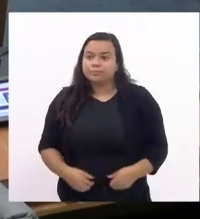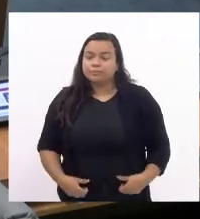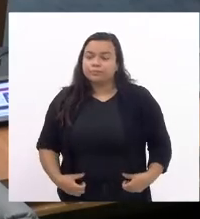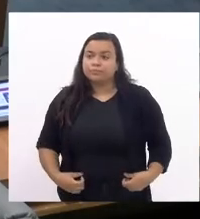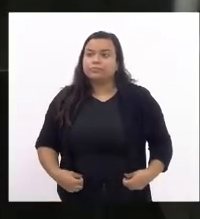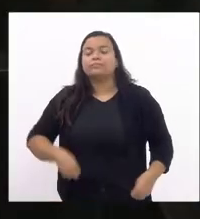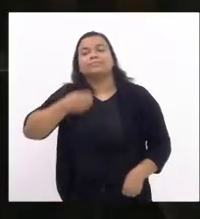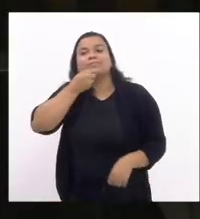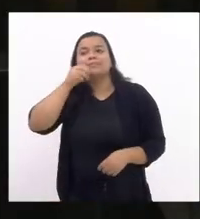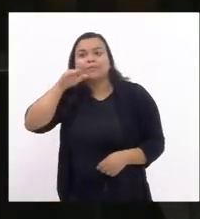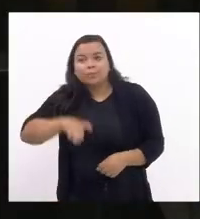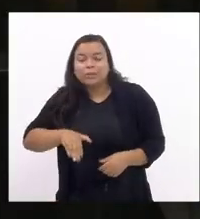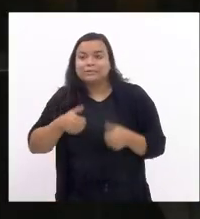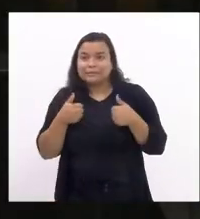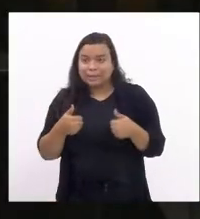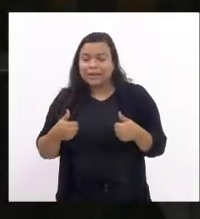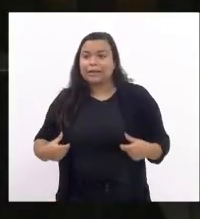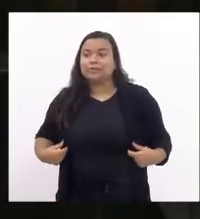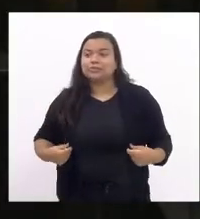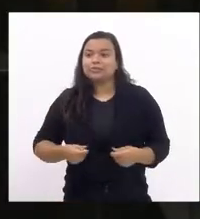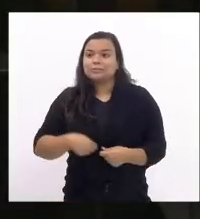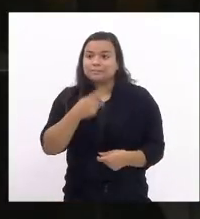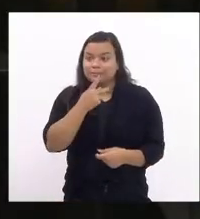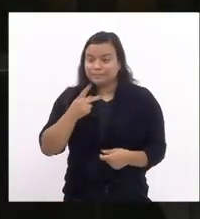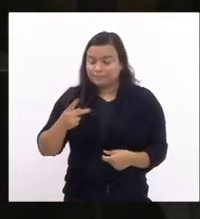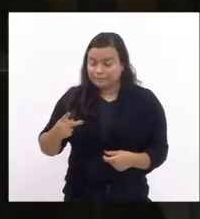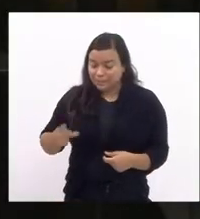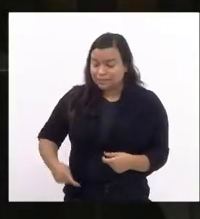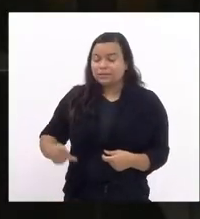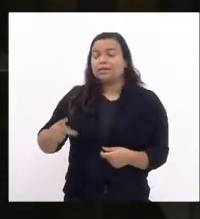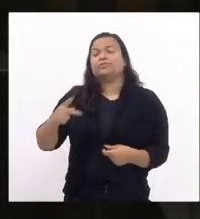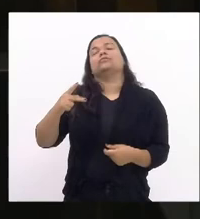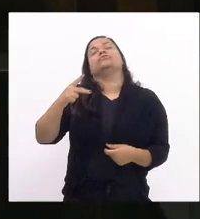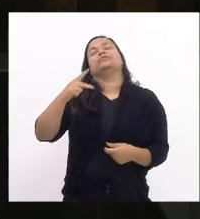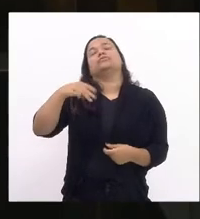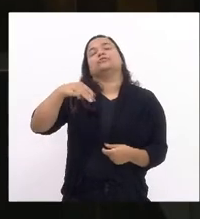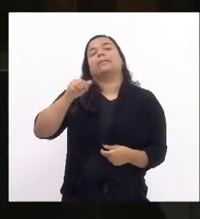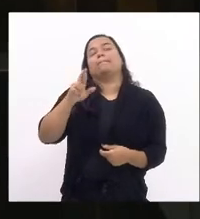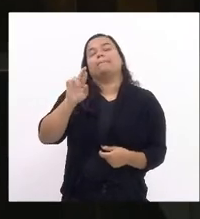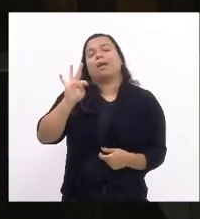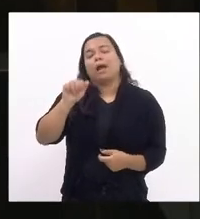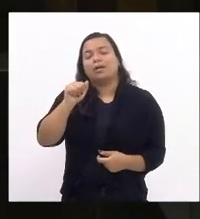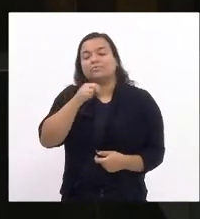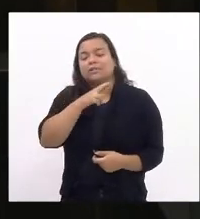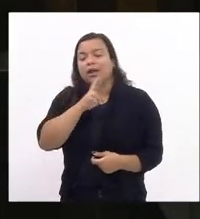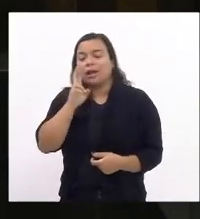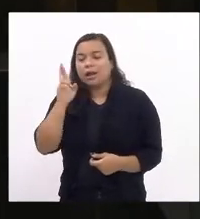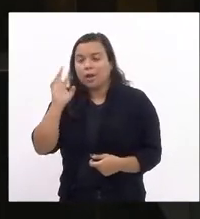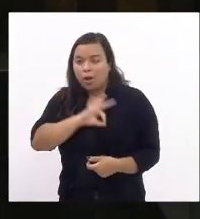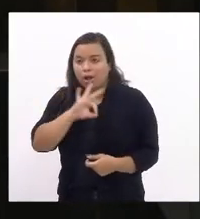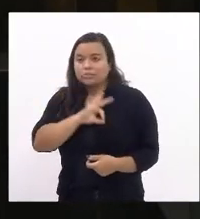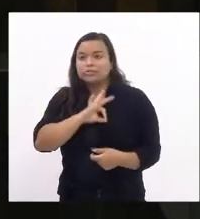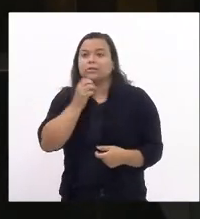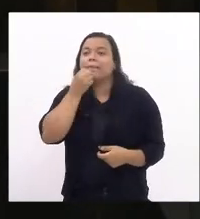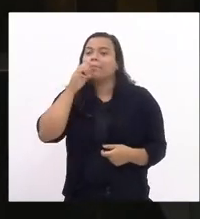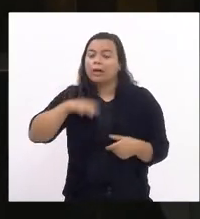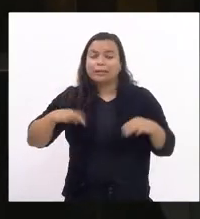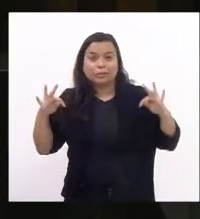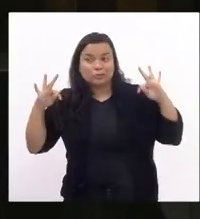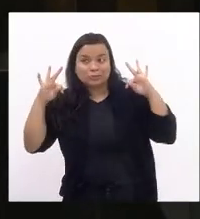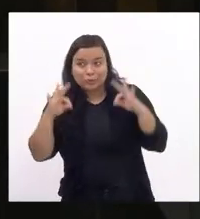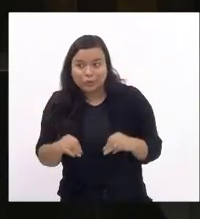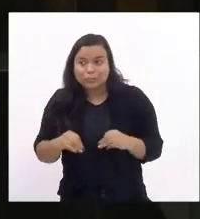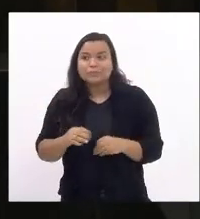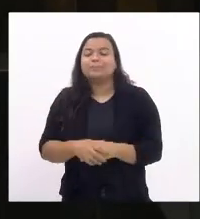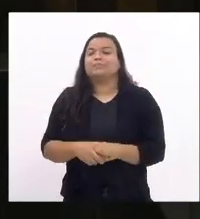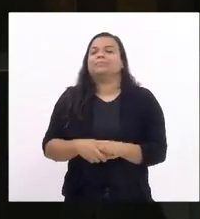Boa tarde, presidente Marta Rocha. Boa tarde, deputada Renata Souza. Boa tarde a todas e todos que